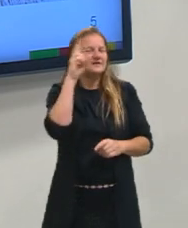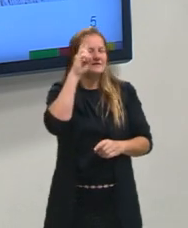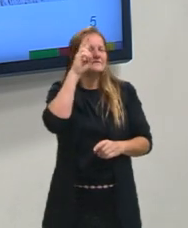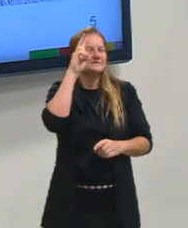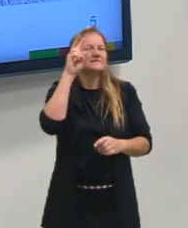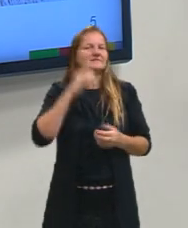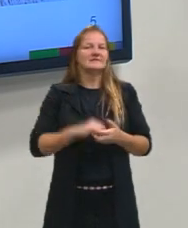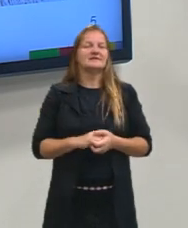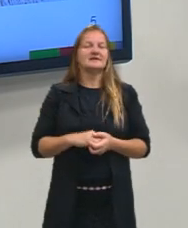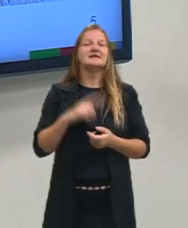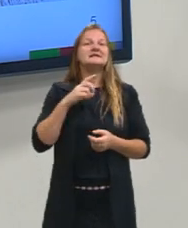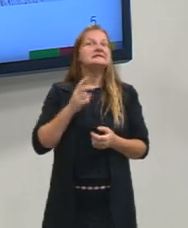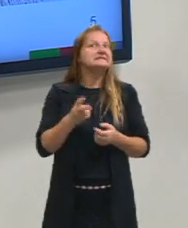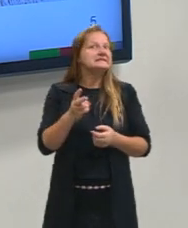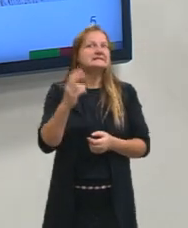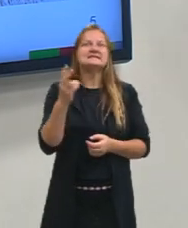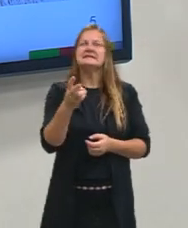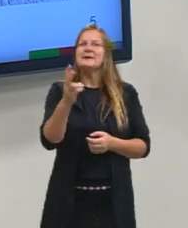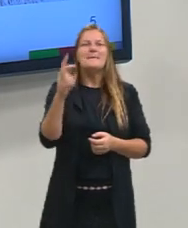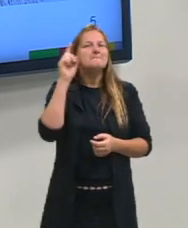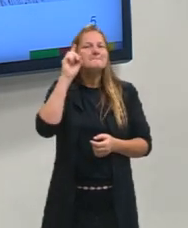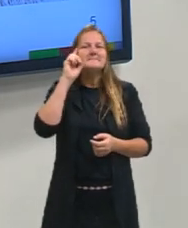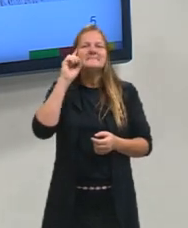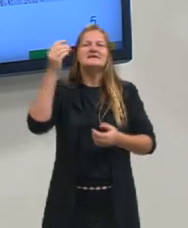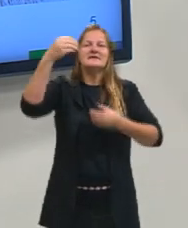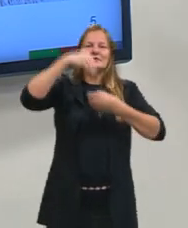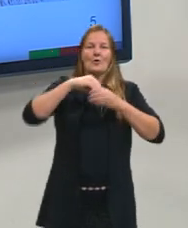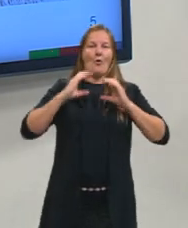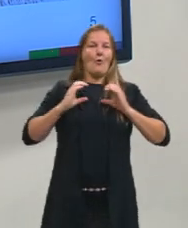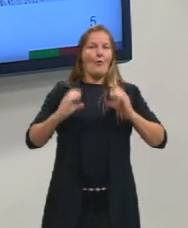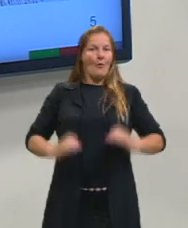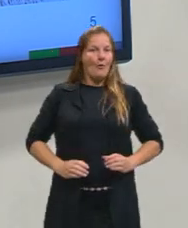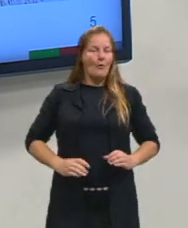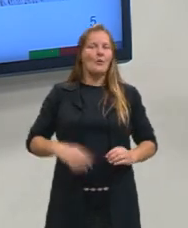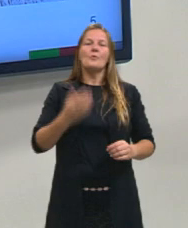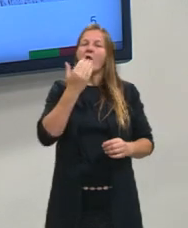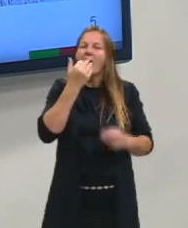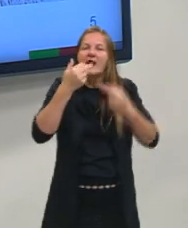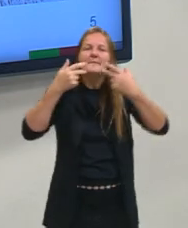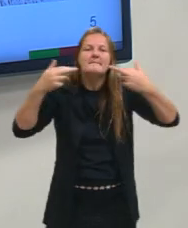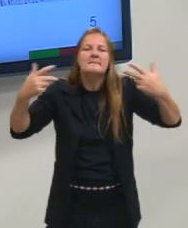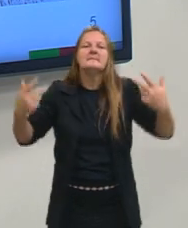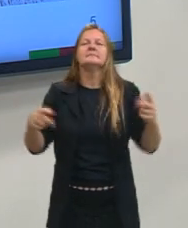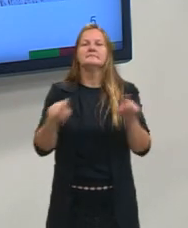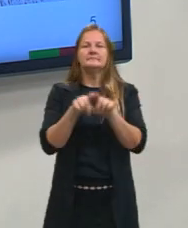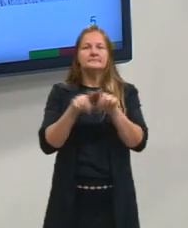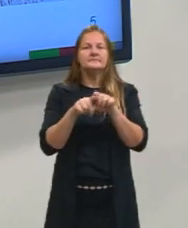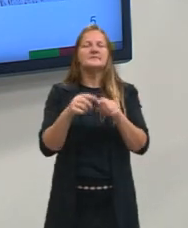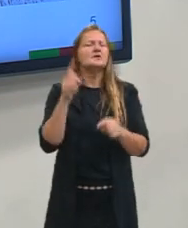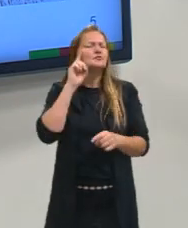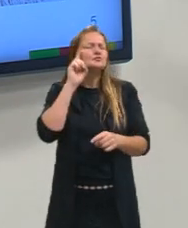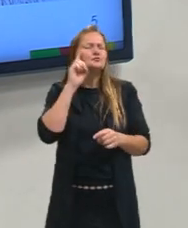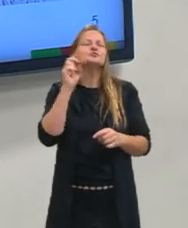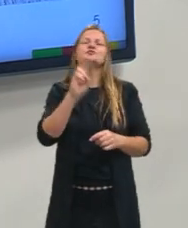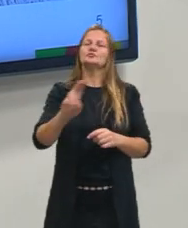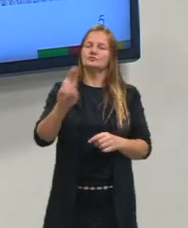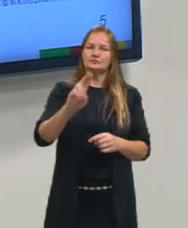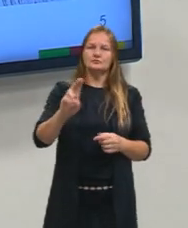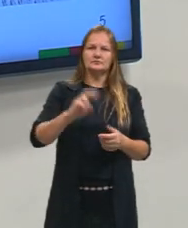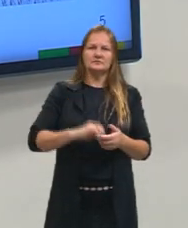nós vamos relembrar aquelas estão extremamente presente no tanto nosso corpo quanto no nosso alimentos quanto os produtos que a gente usa no dia a dia